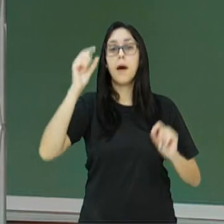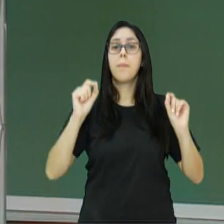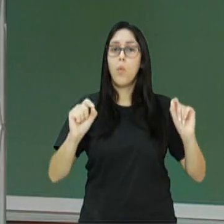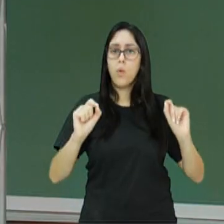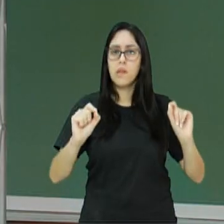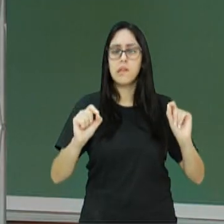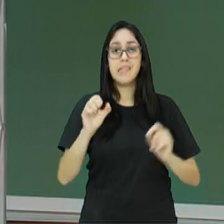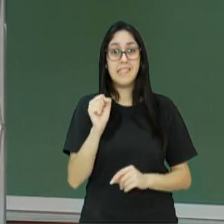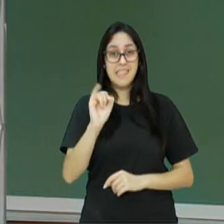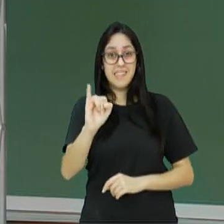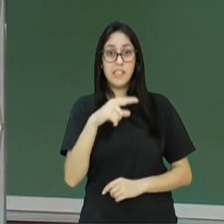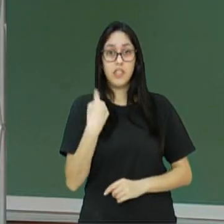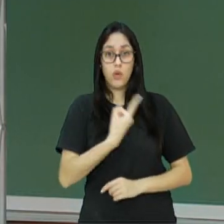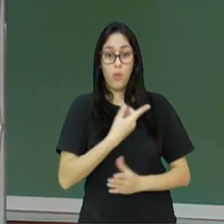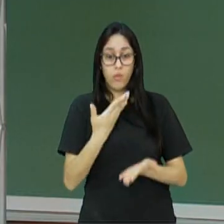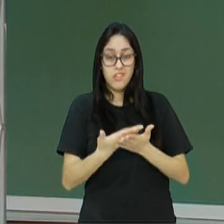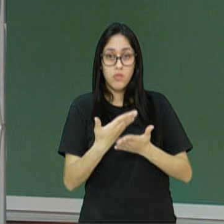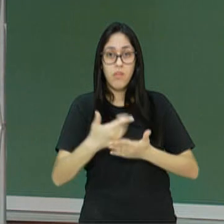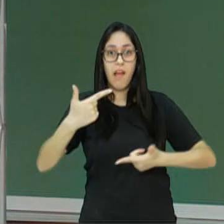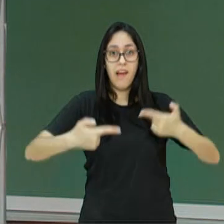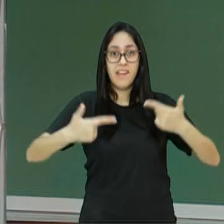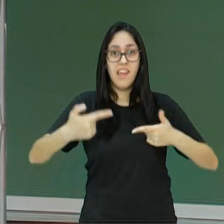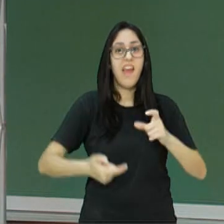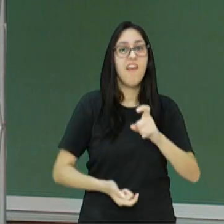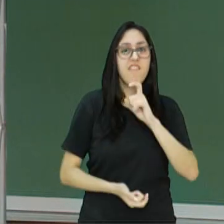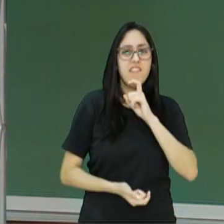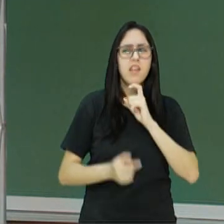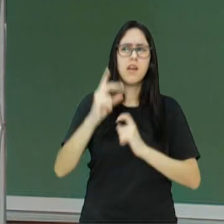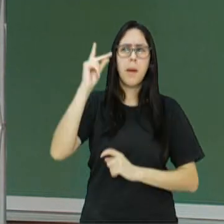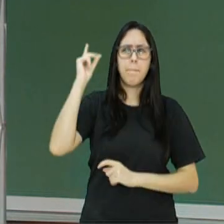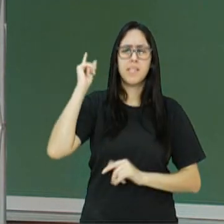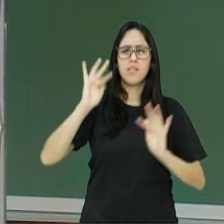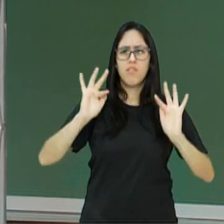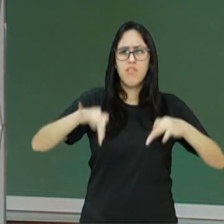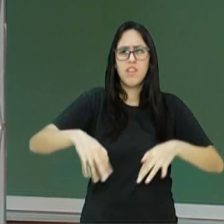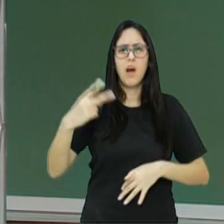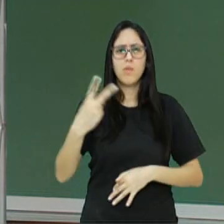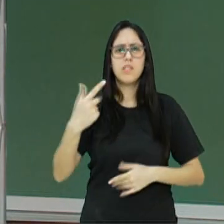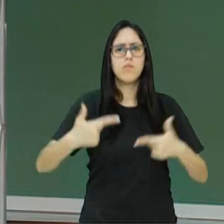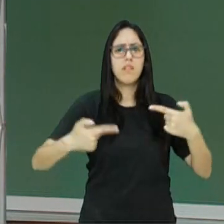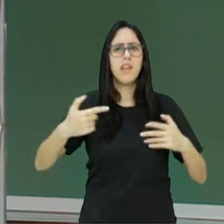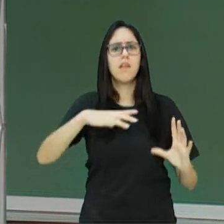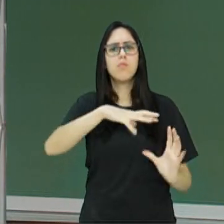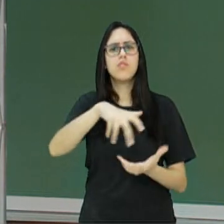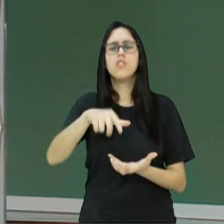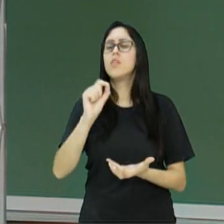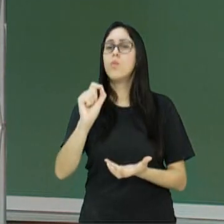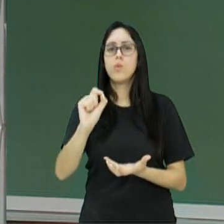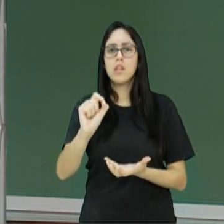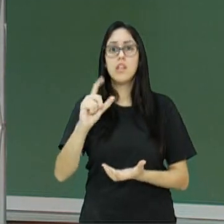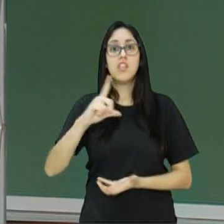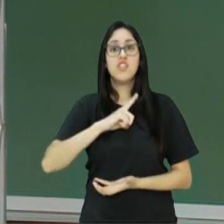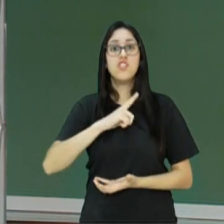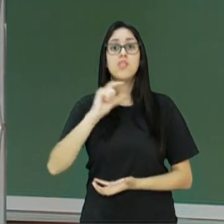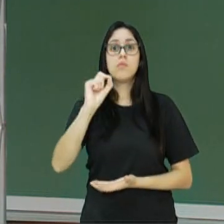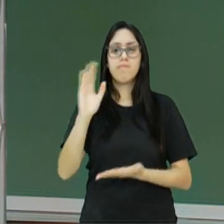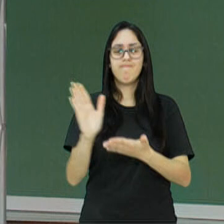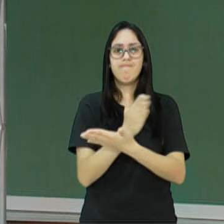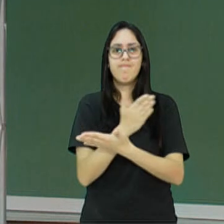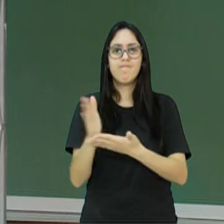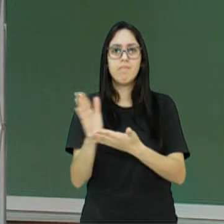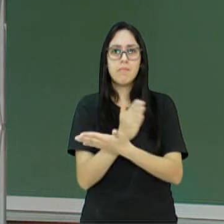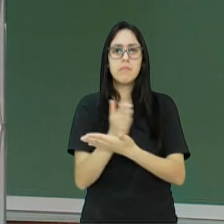se propõe a estudar a Guerra Fria, ali no final da Segunda Guerra Mundial, a Guerra Fria é a bipolarização do mundo entre